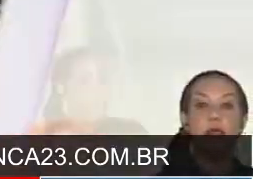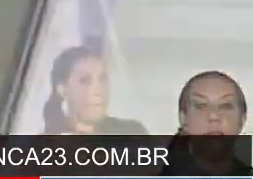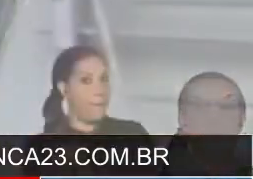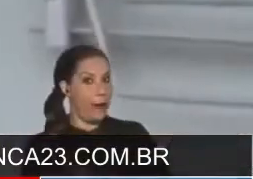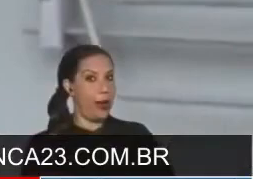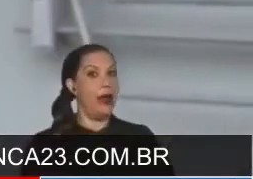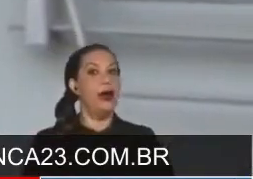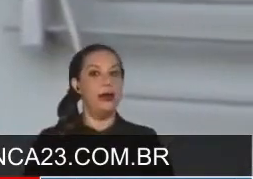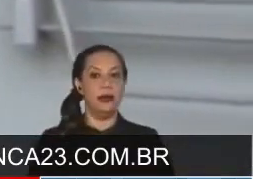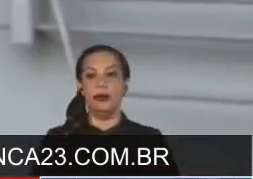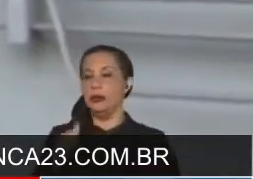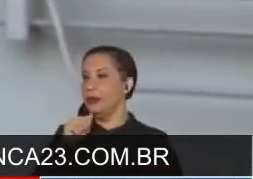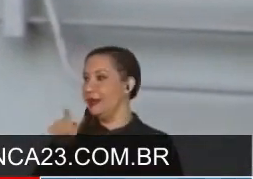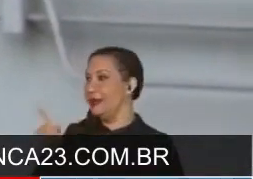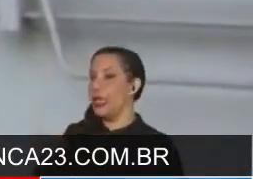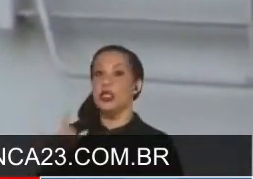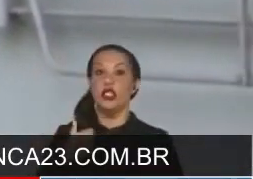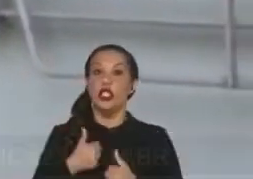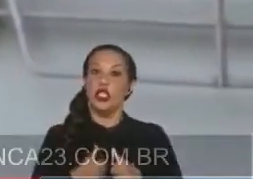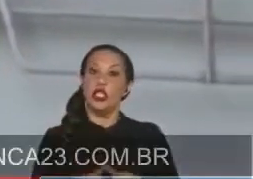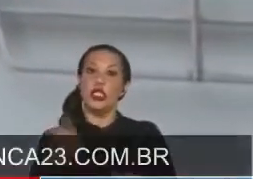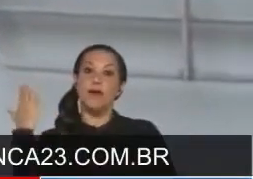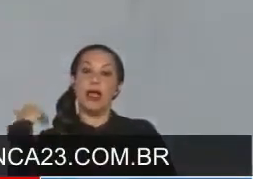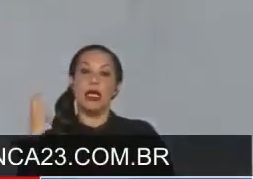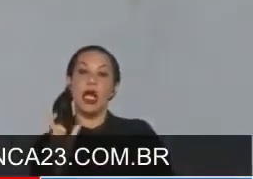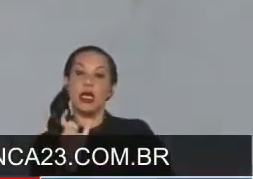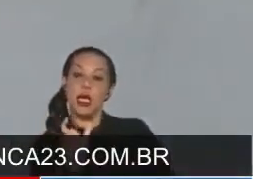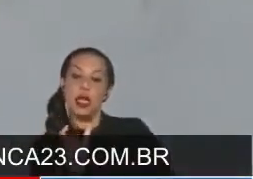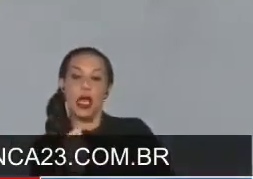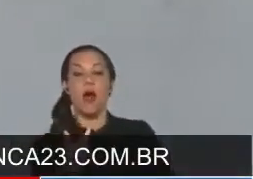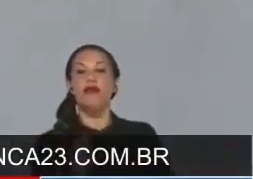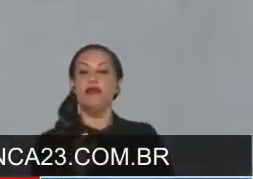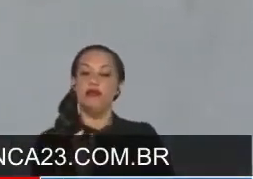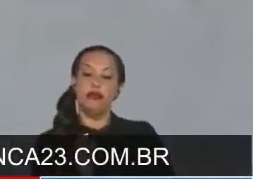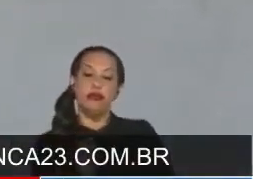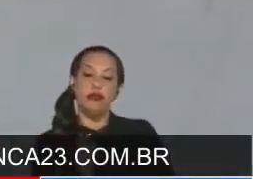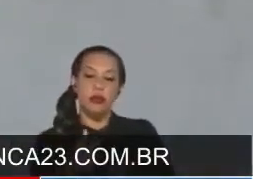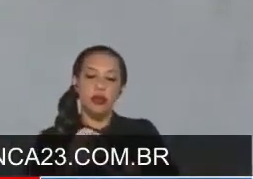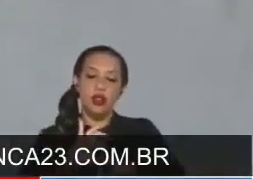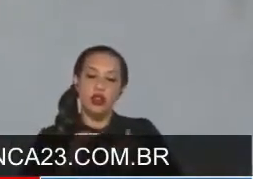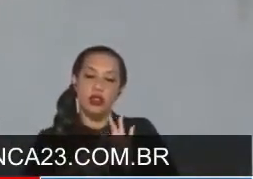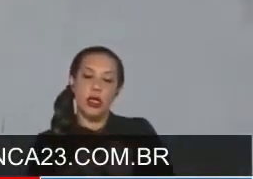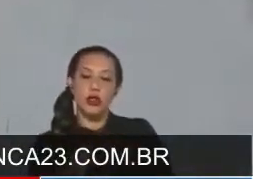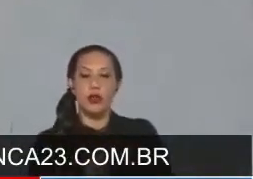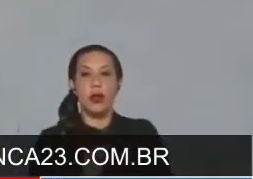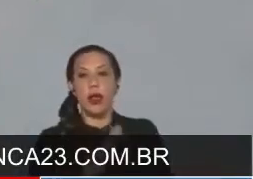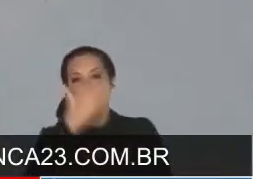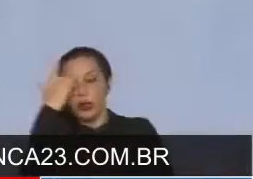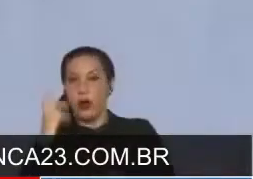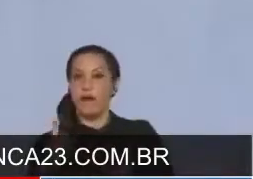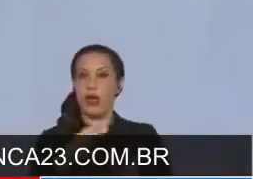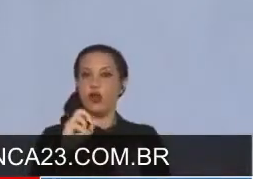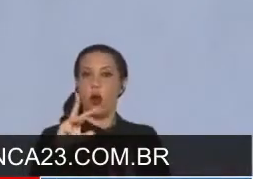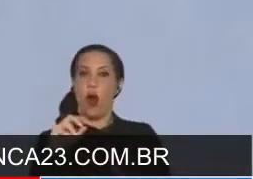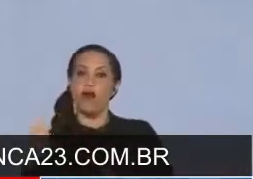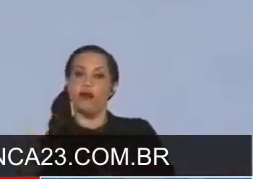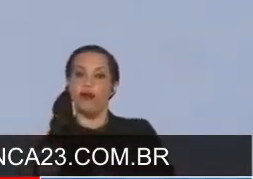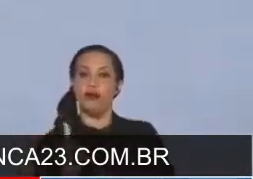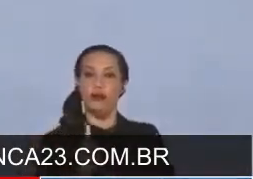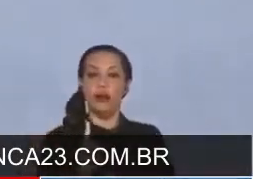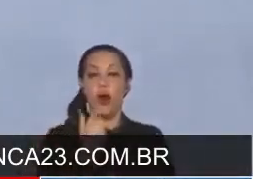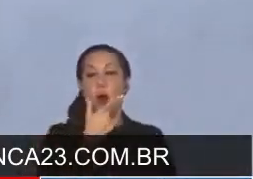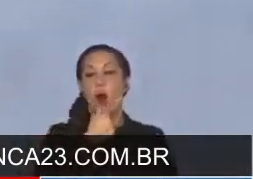JR23. A Evanilde estava com o cartão de crédito na mão, esperando o fornecedor de ovo passar na frente de casa, quando um